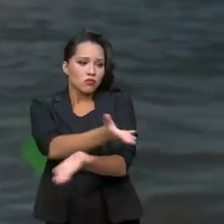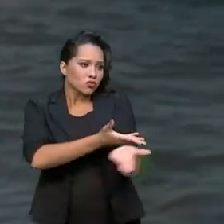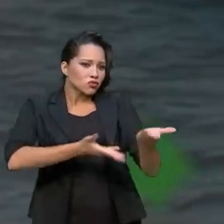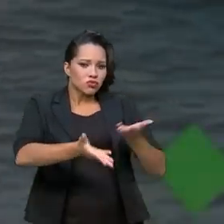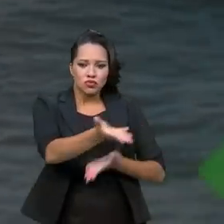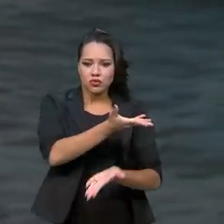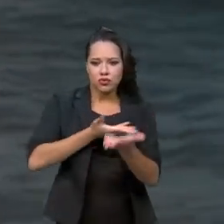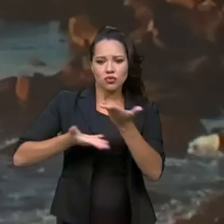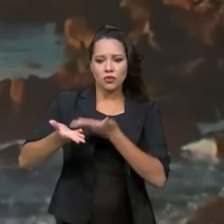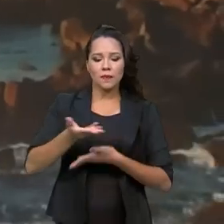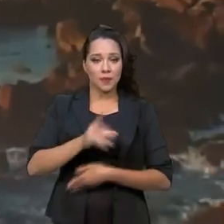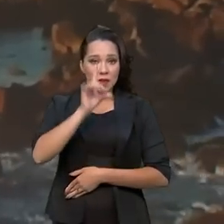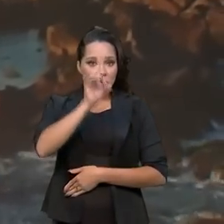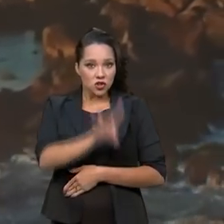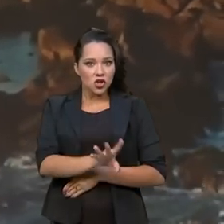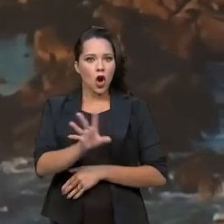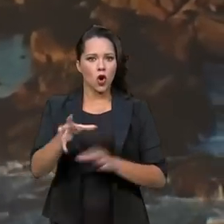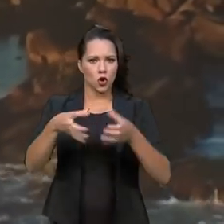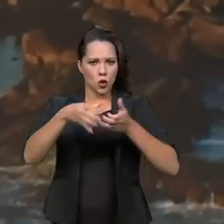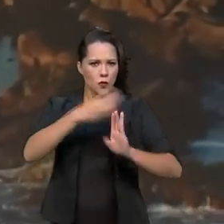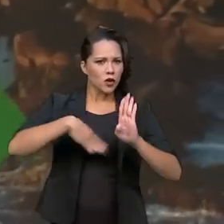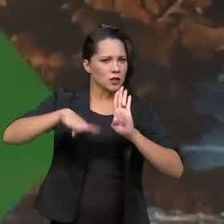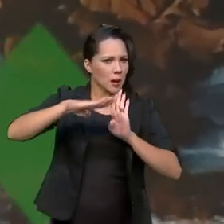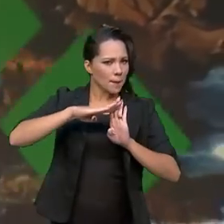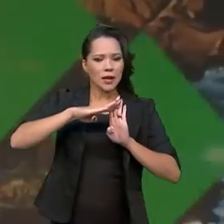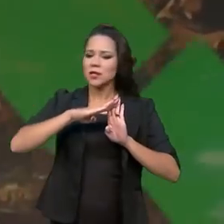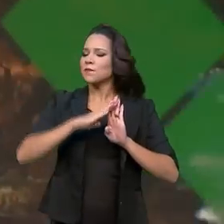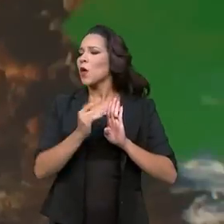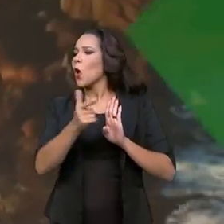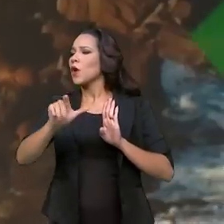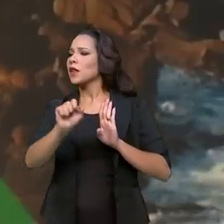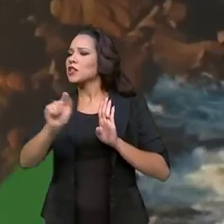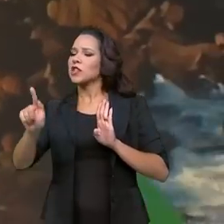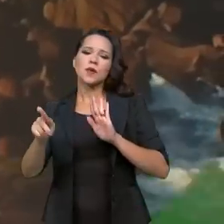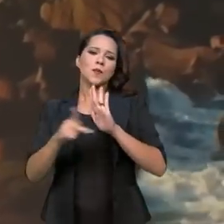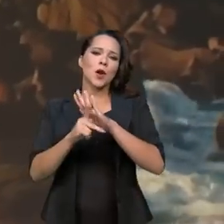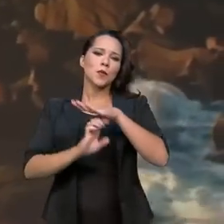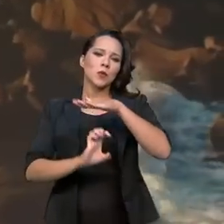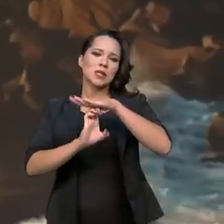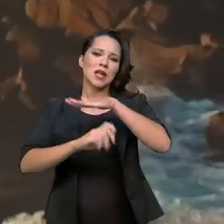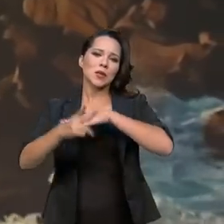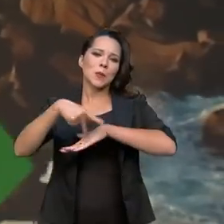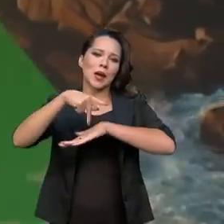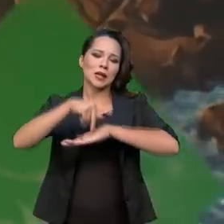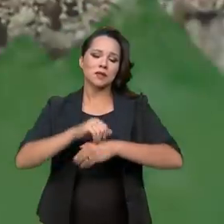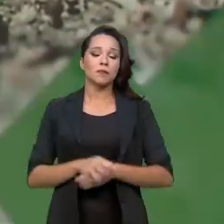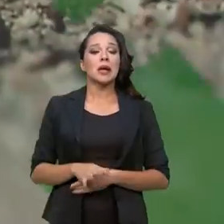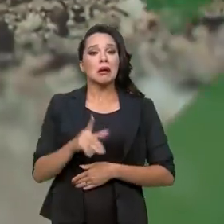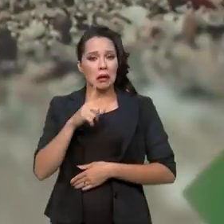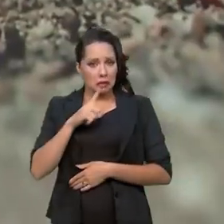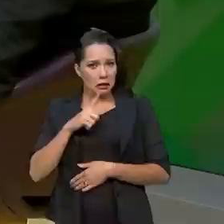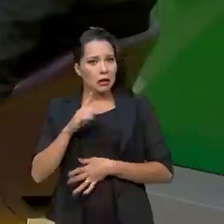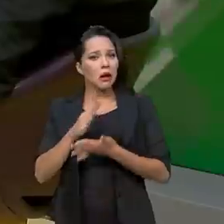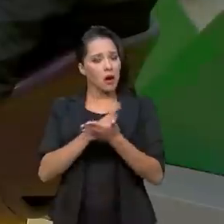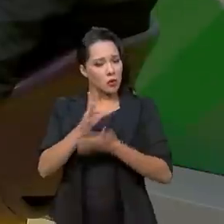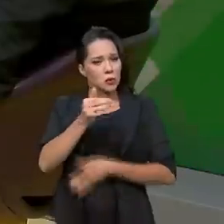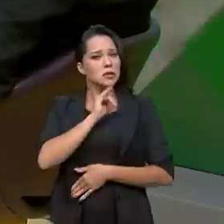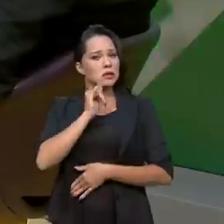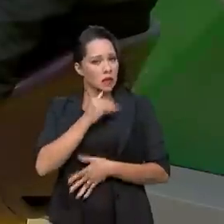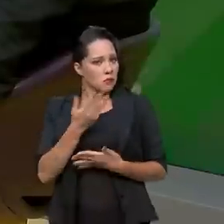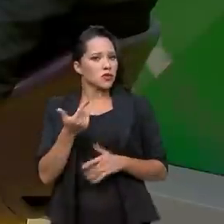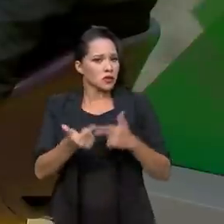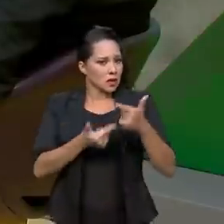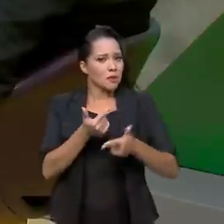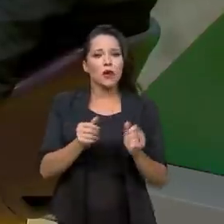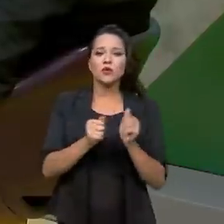interoperabilidade não somente entre Forças Armadas, mas também com outras agências do Estado. E existem alguns exemplos dessa atividade